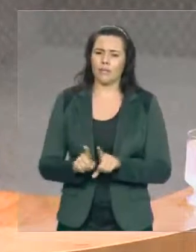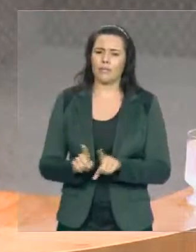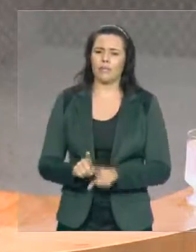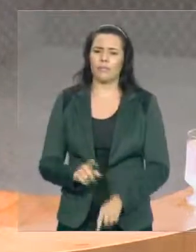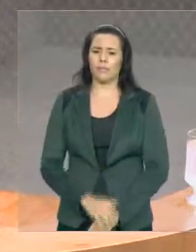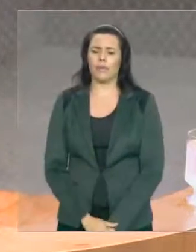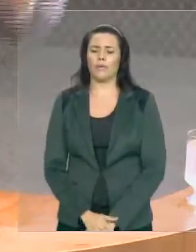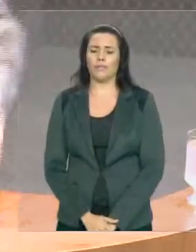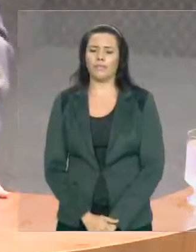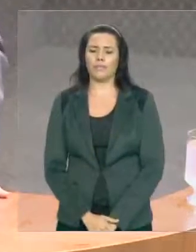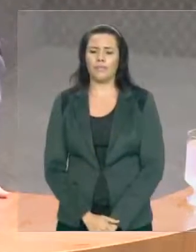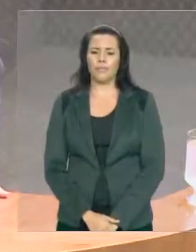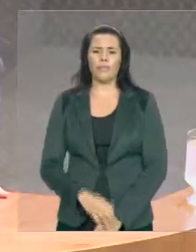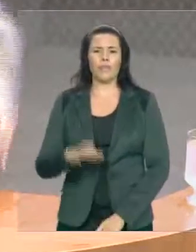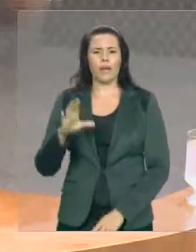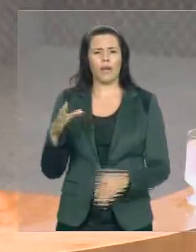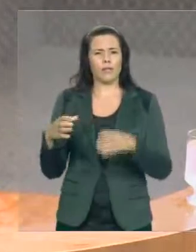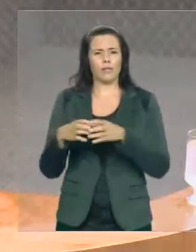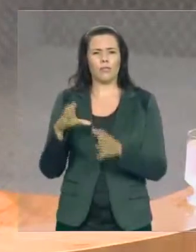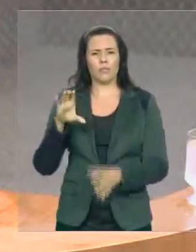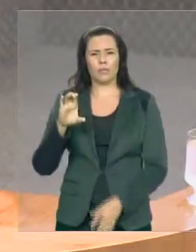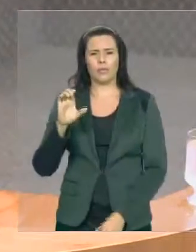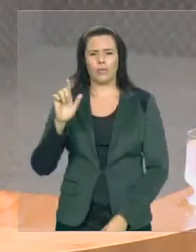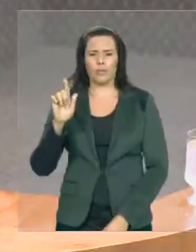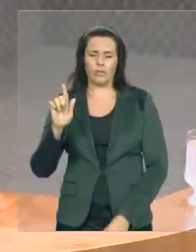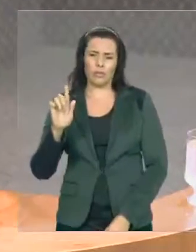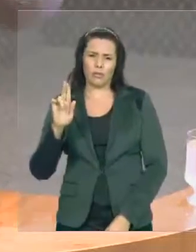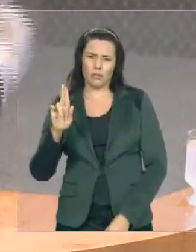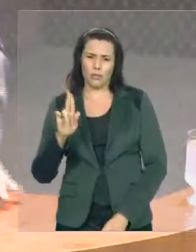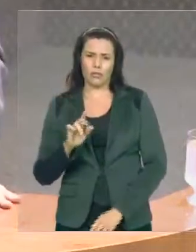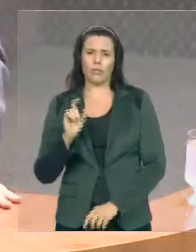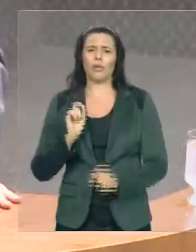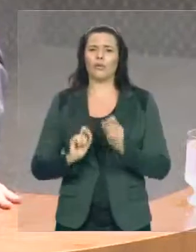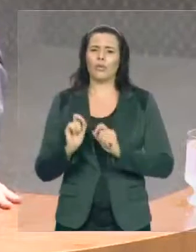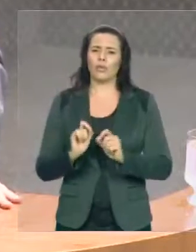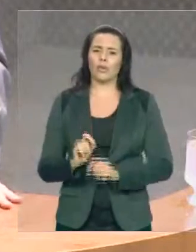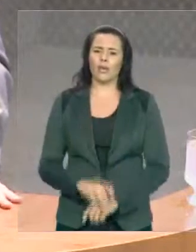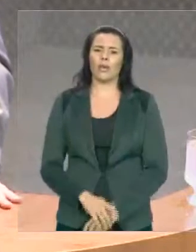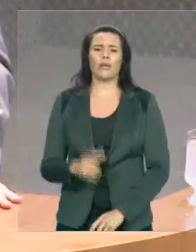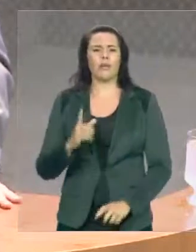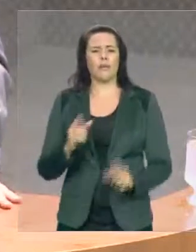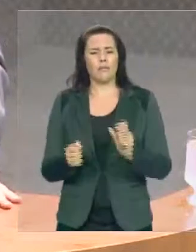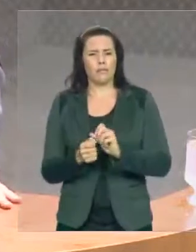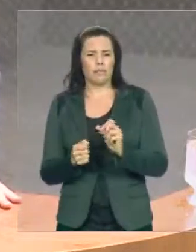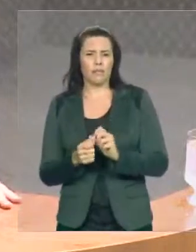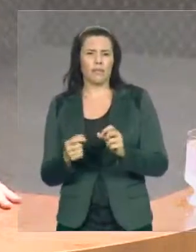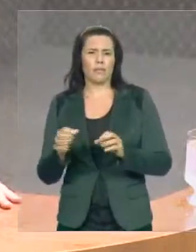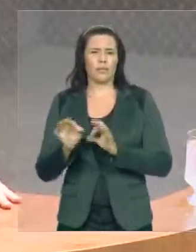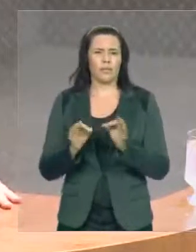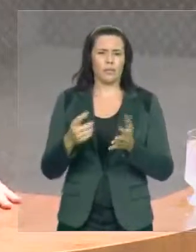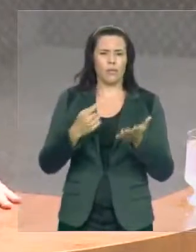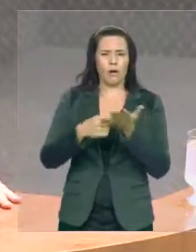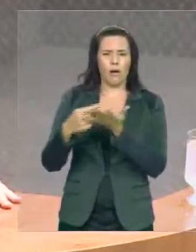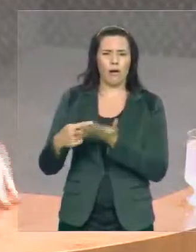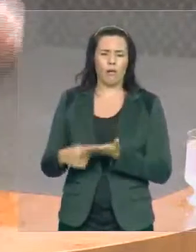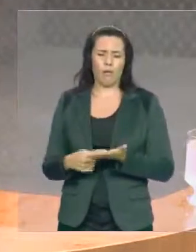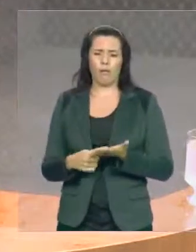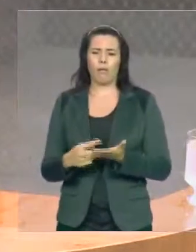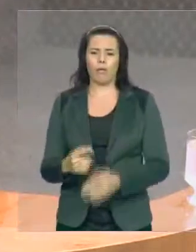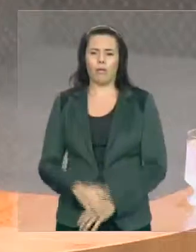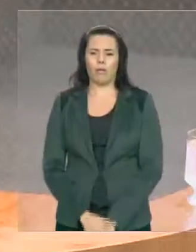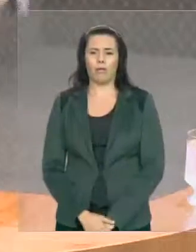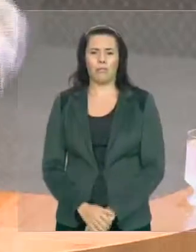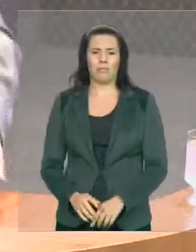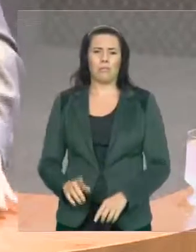da posição do CGU de ter feito esses acordos de leniência sem a sua participação. Qual foi